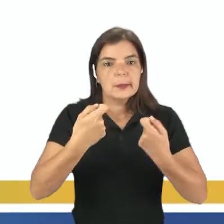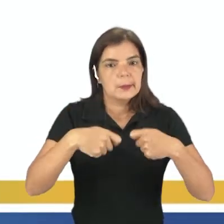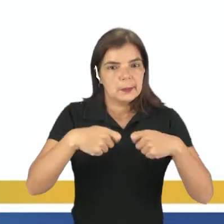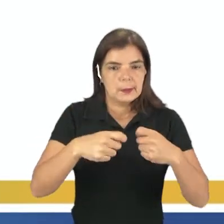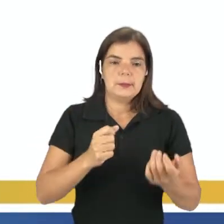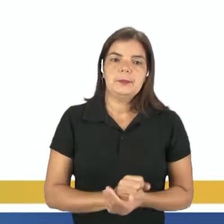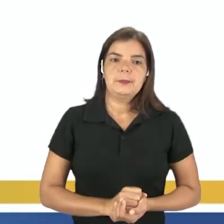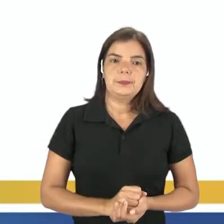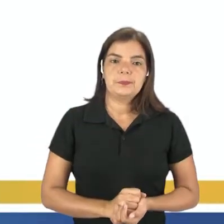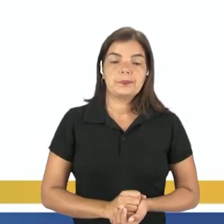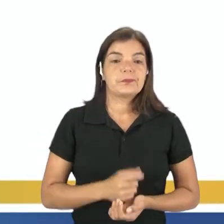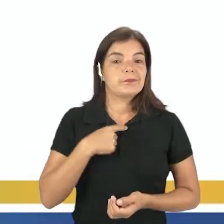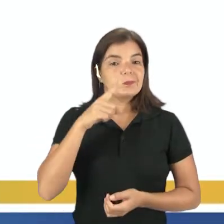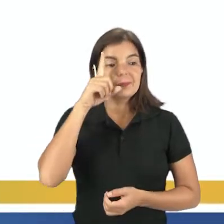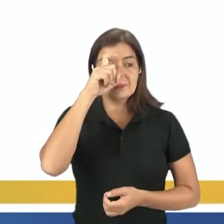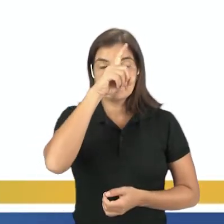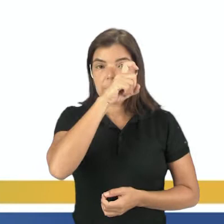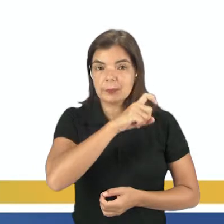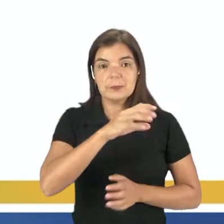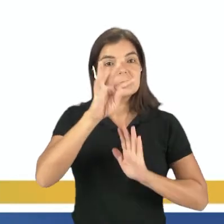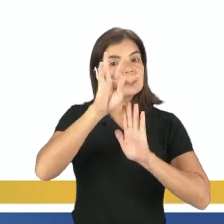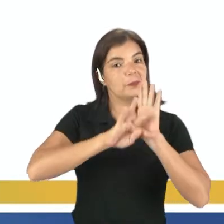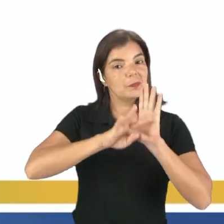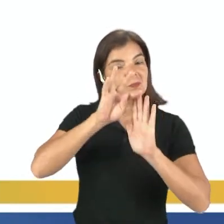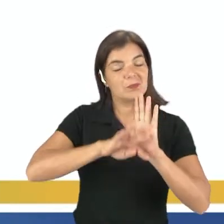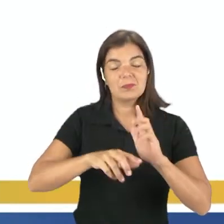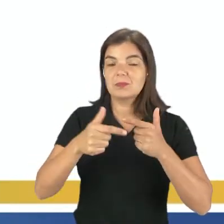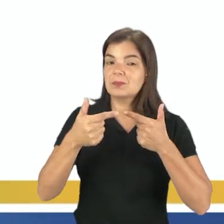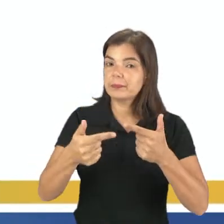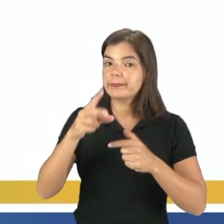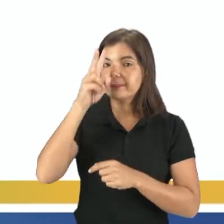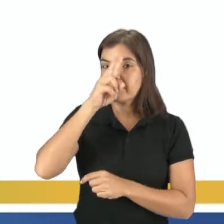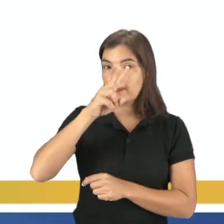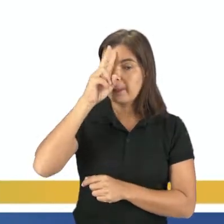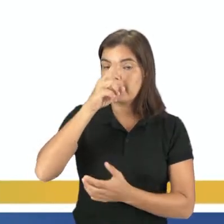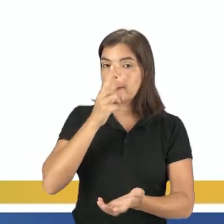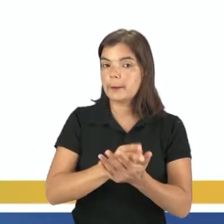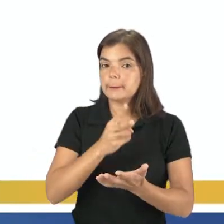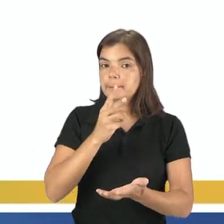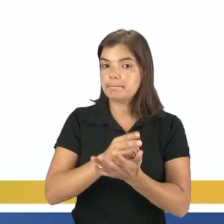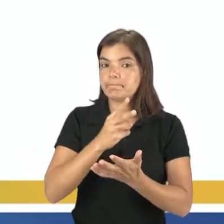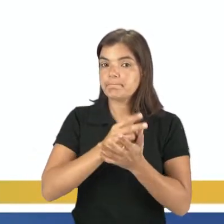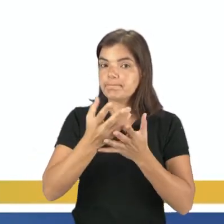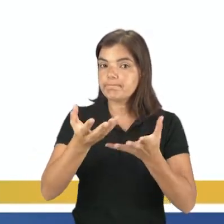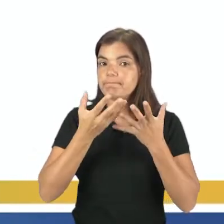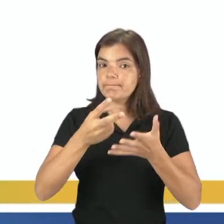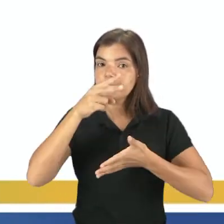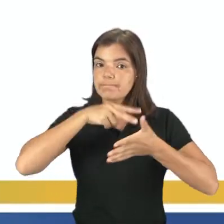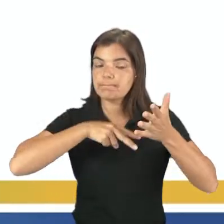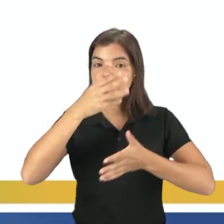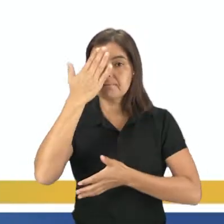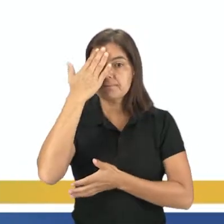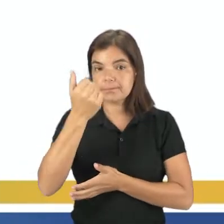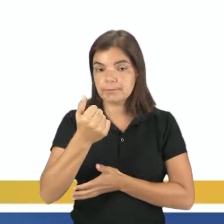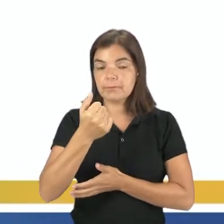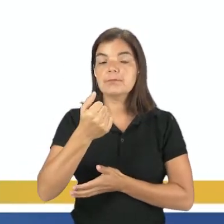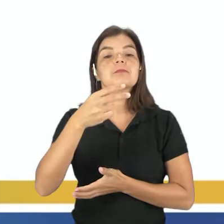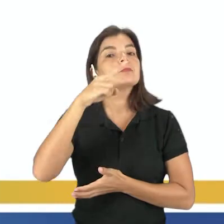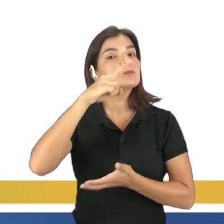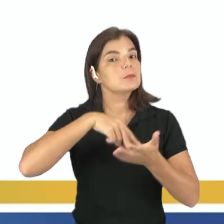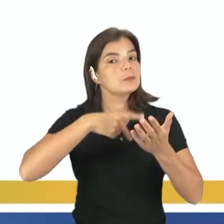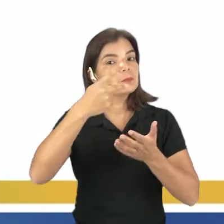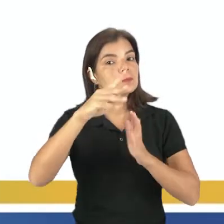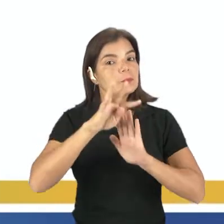necessário. Não complique o texto. Não seja chato. Lembre-se sempre do que você quer que o leitor saiba ao ler o seu